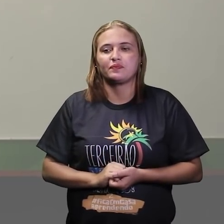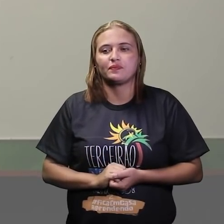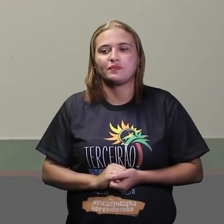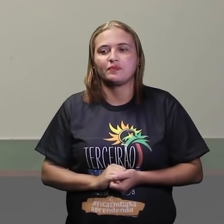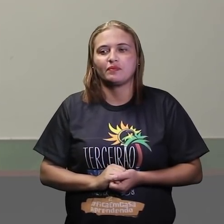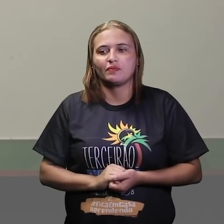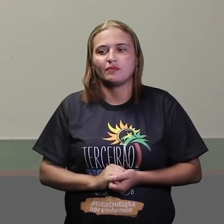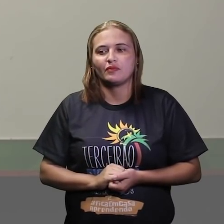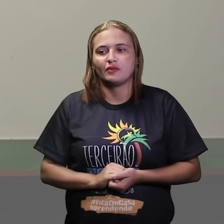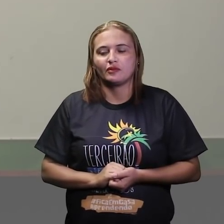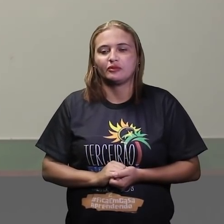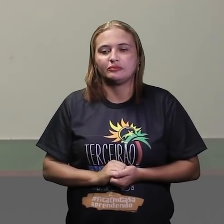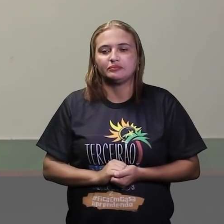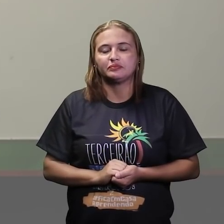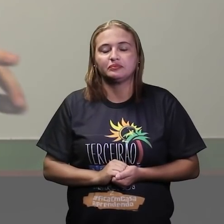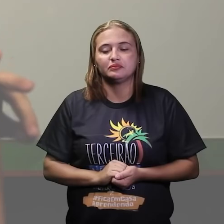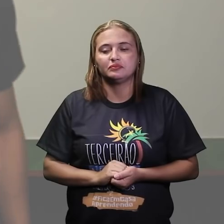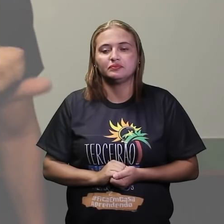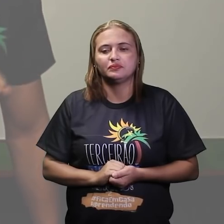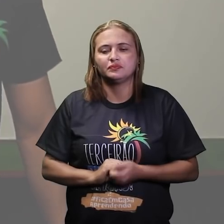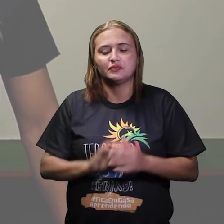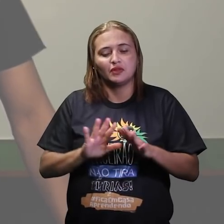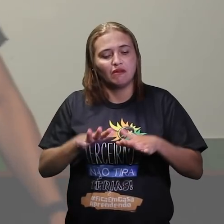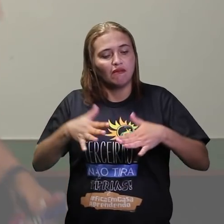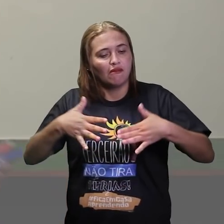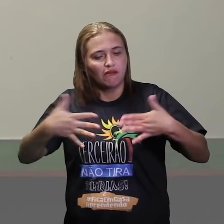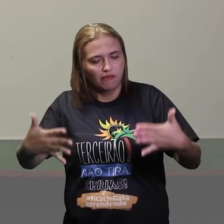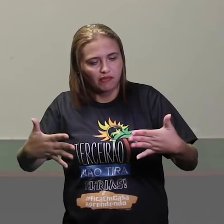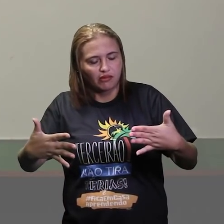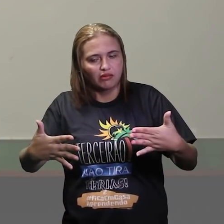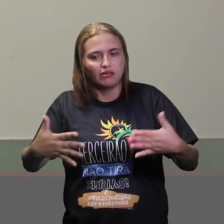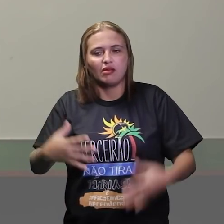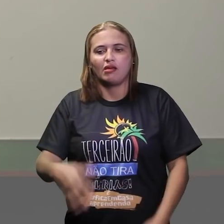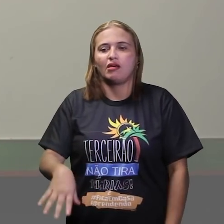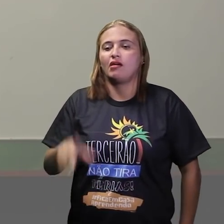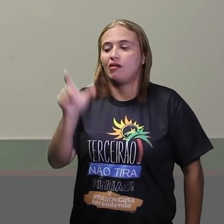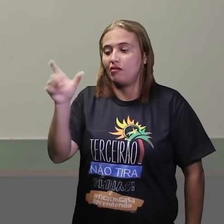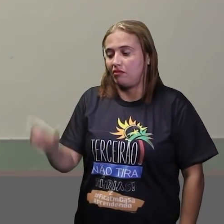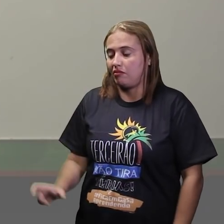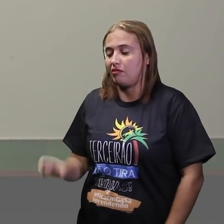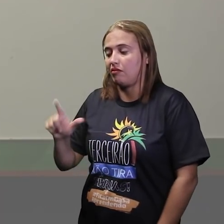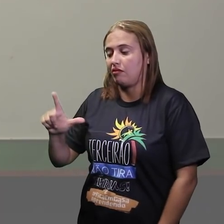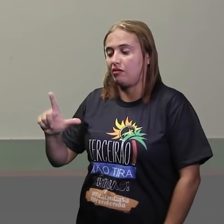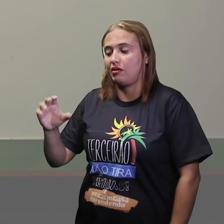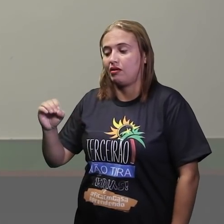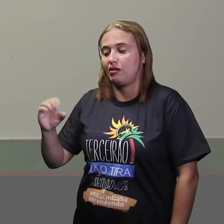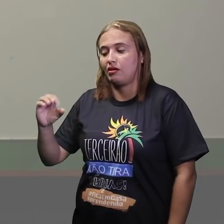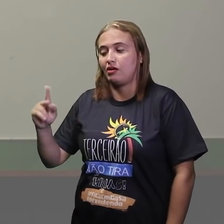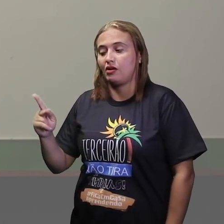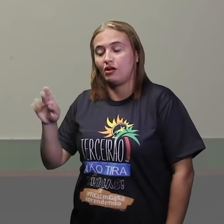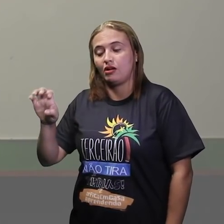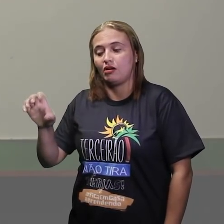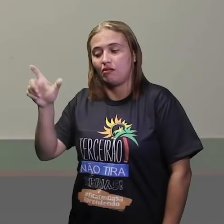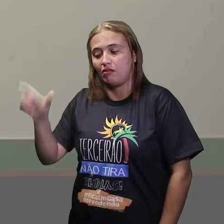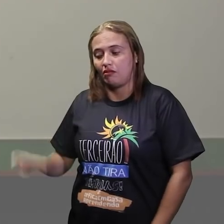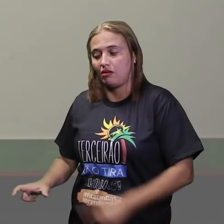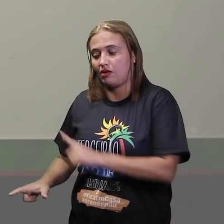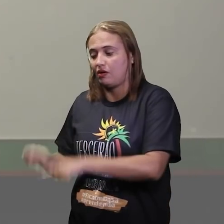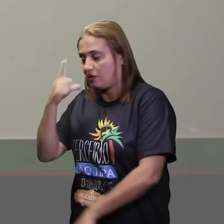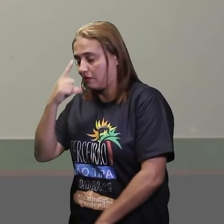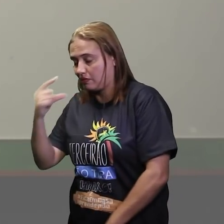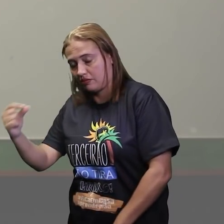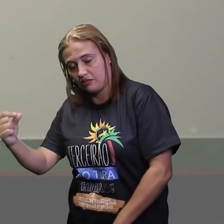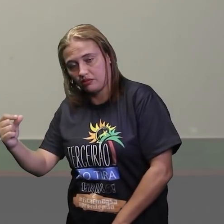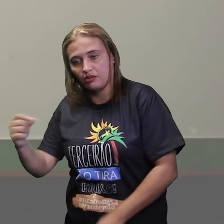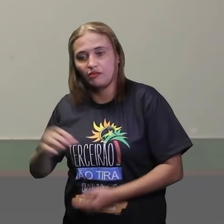vamos consertar esse negócio aqui. Quando eles falam em Locke, nós estamos falando em quê? Liberalismo, certo? Quando a gente está falando em Locke, está falando